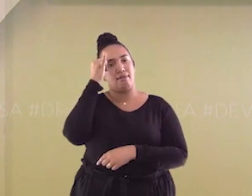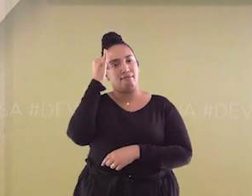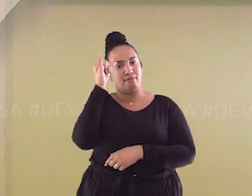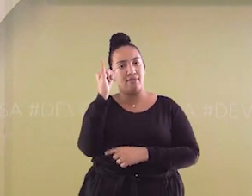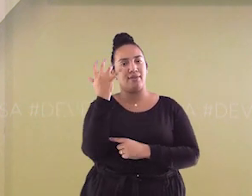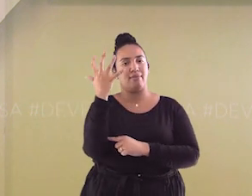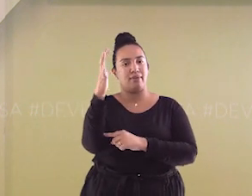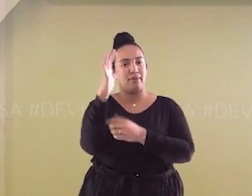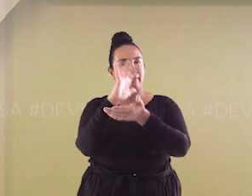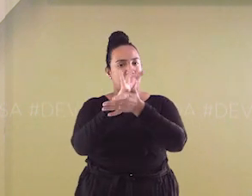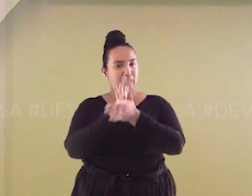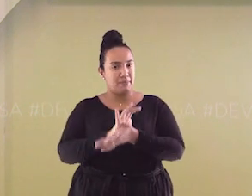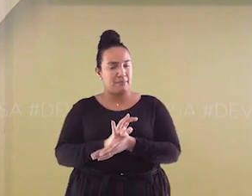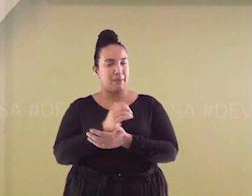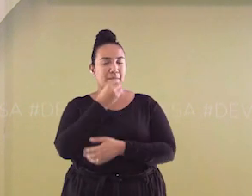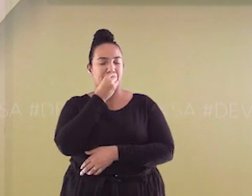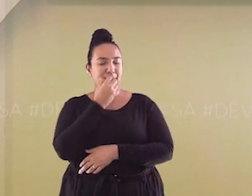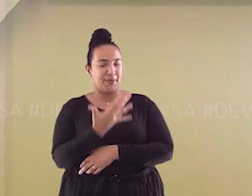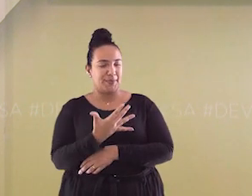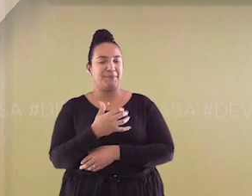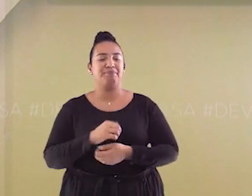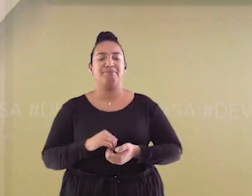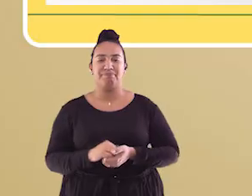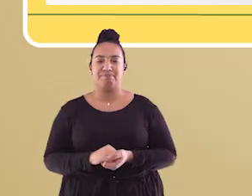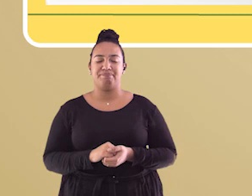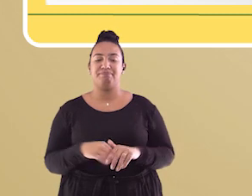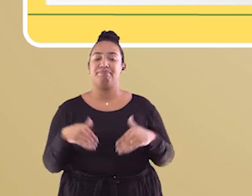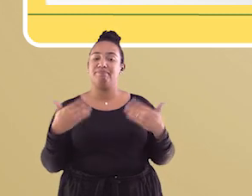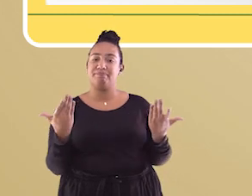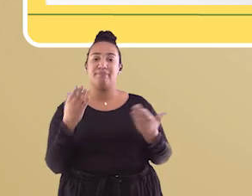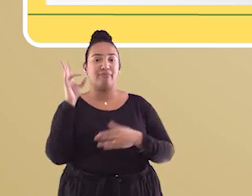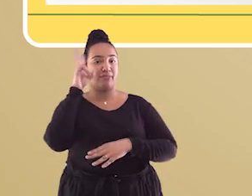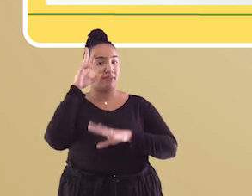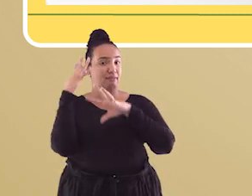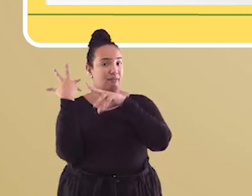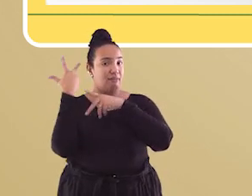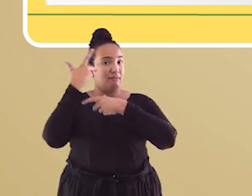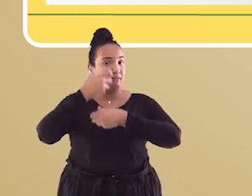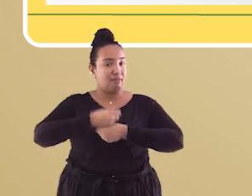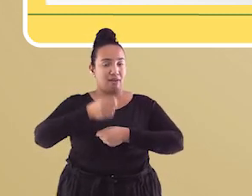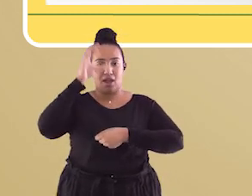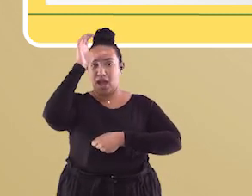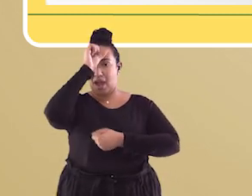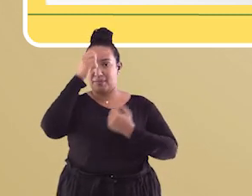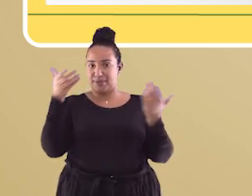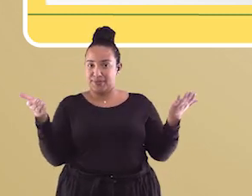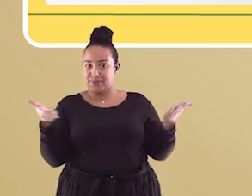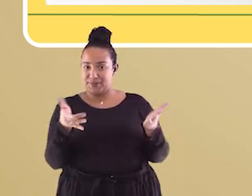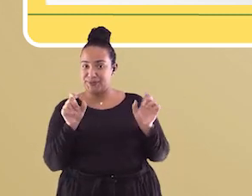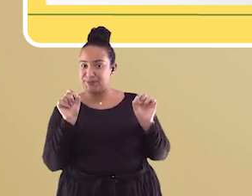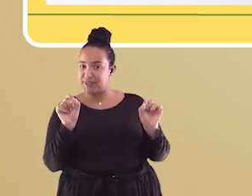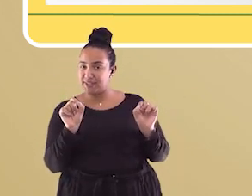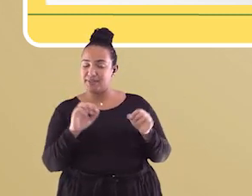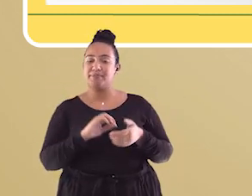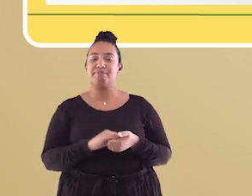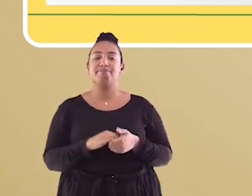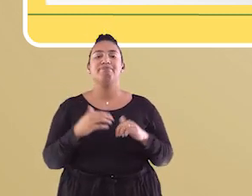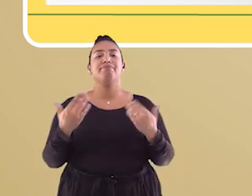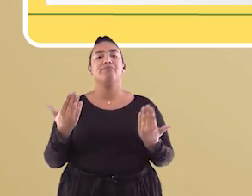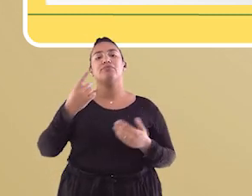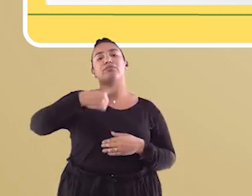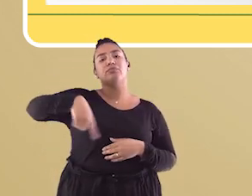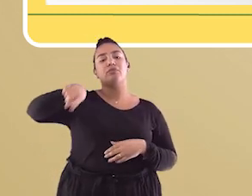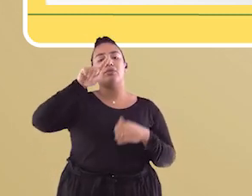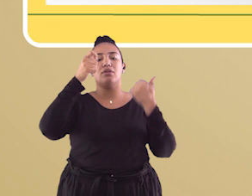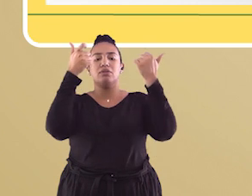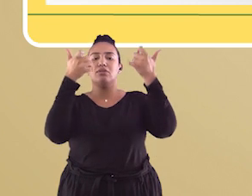a degradação do meio ambiente. Muito bom, pessoal! Vamos agora relembrar sobre o que nós aprendemos hoje? Nós falamos